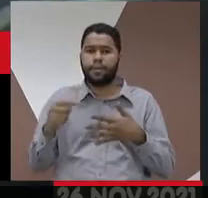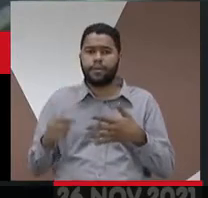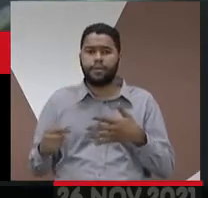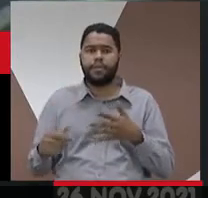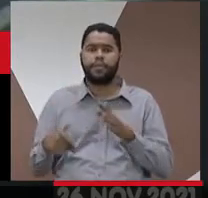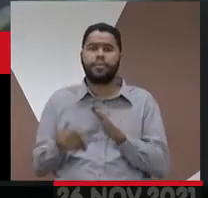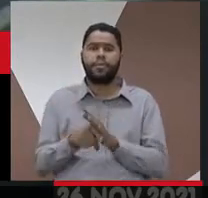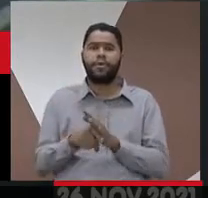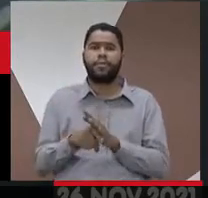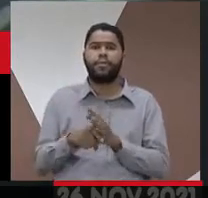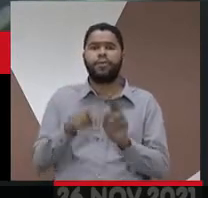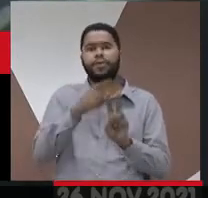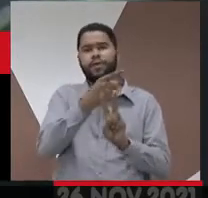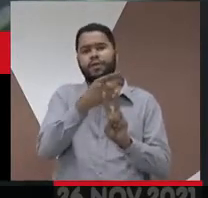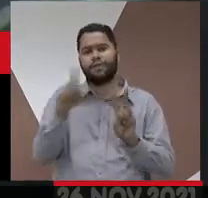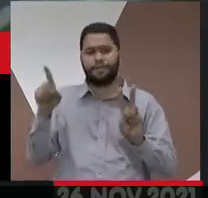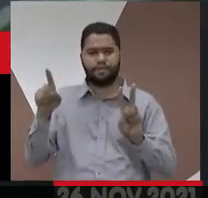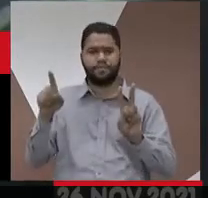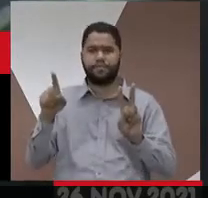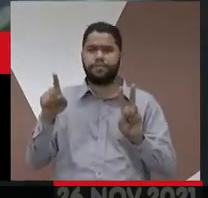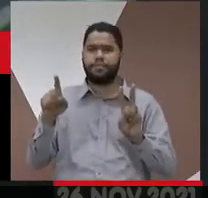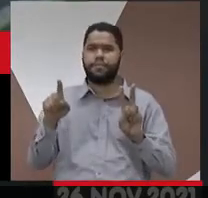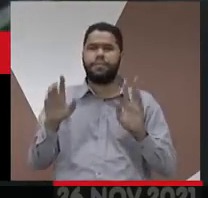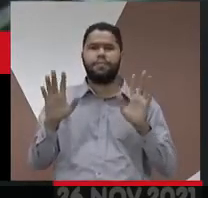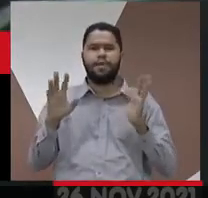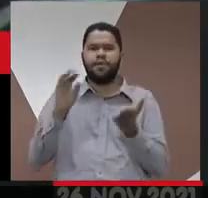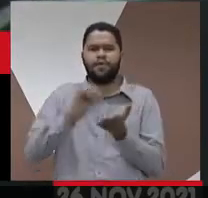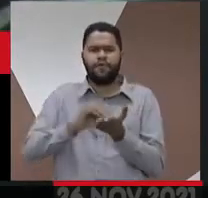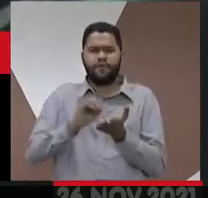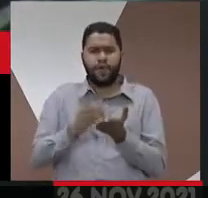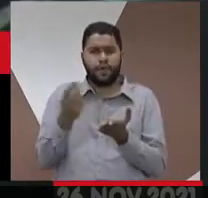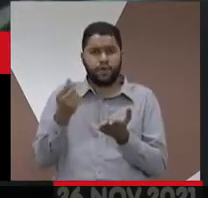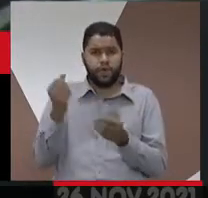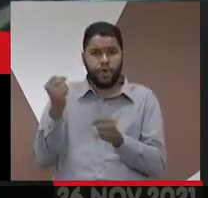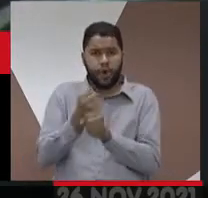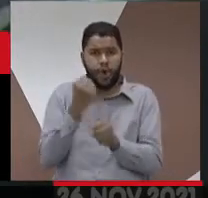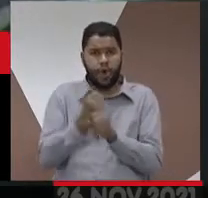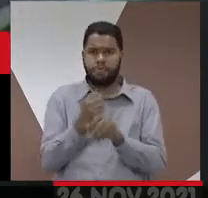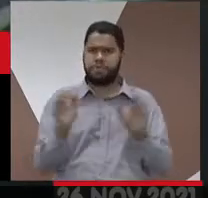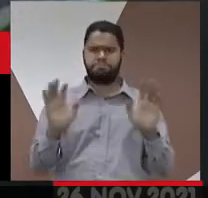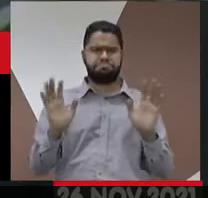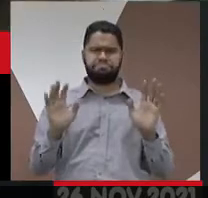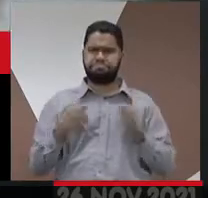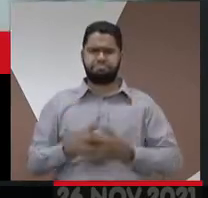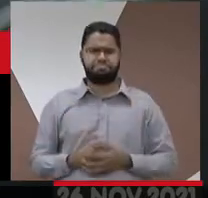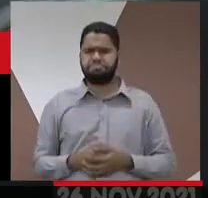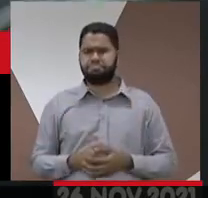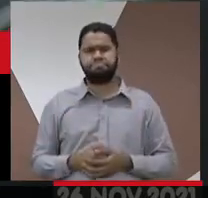Vale do Rio Doce. Portanto, não falta dinheiro para se fazer a obra.